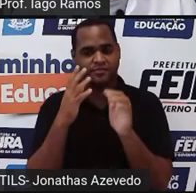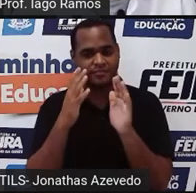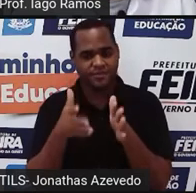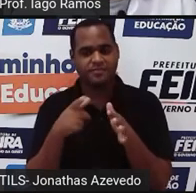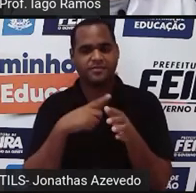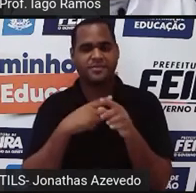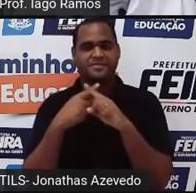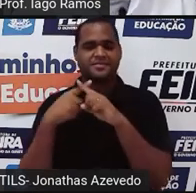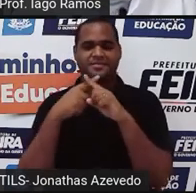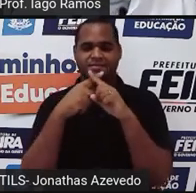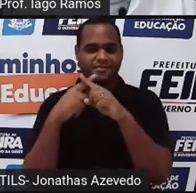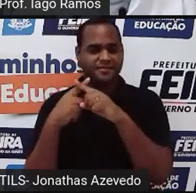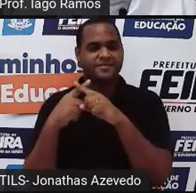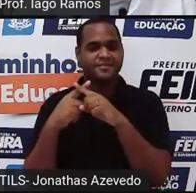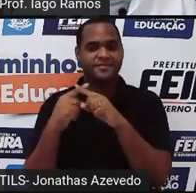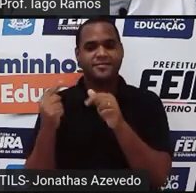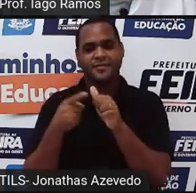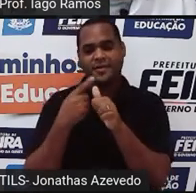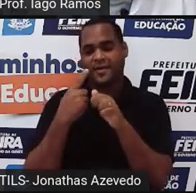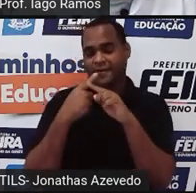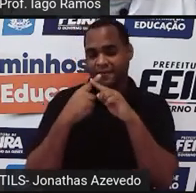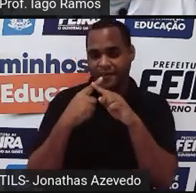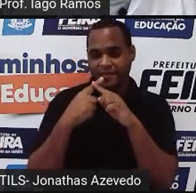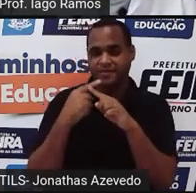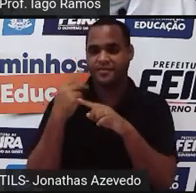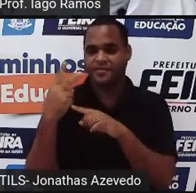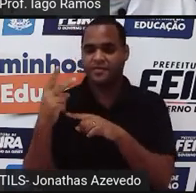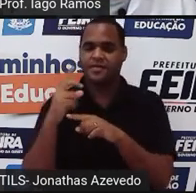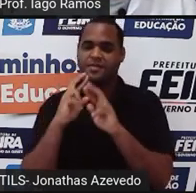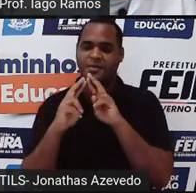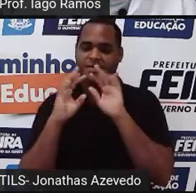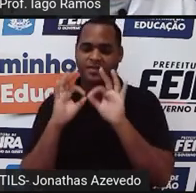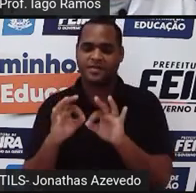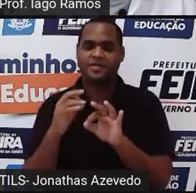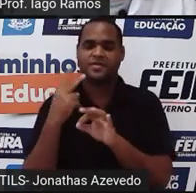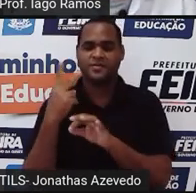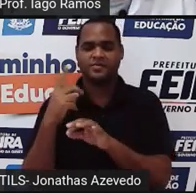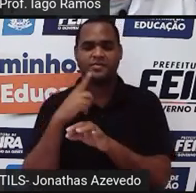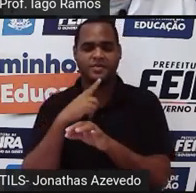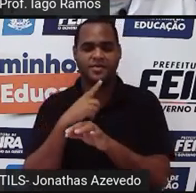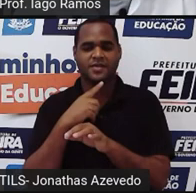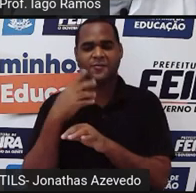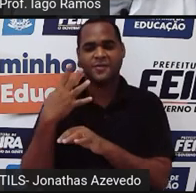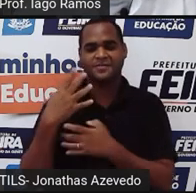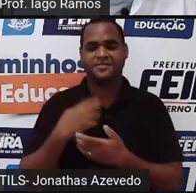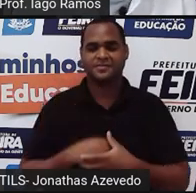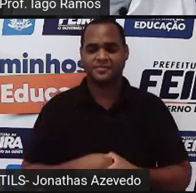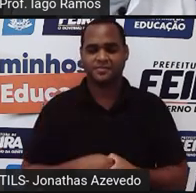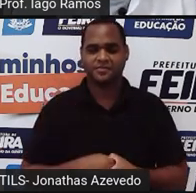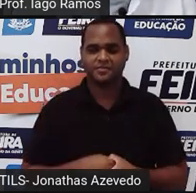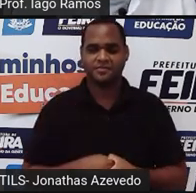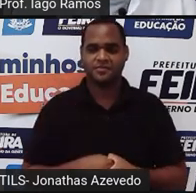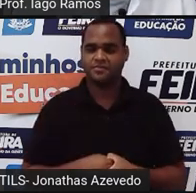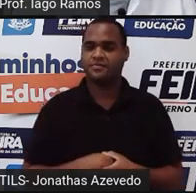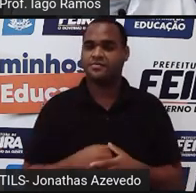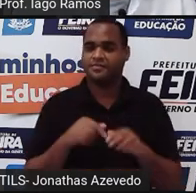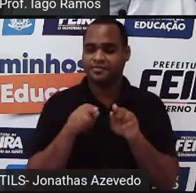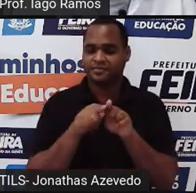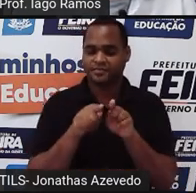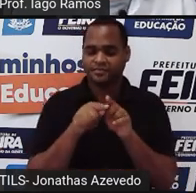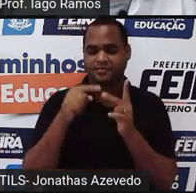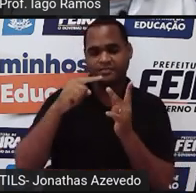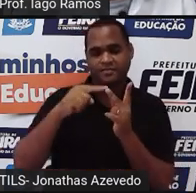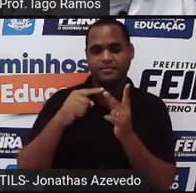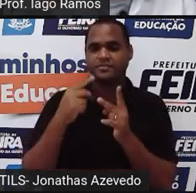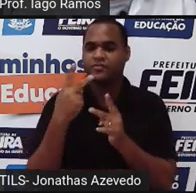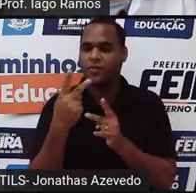multiplicado vezes o 2 que foi resultado da raiz quadrada de quatro e a raiz quadrada de dois que a gente não